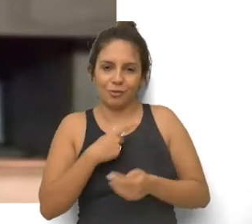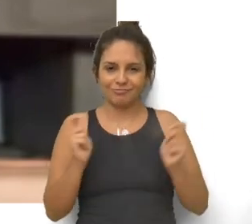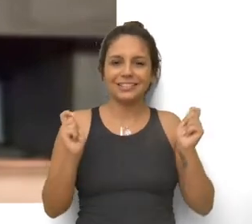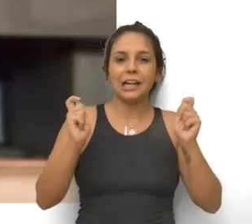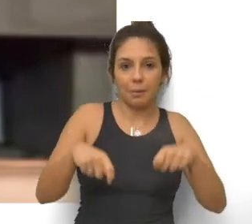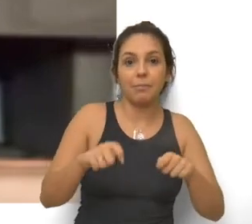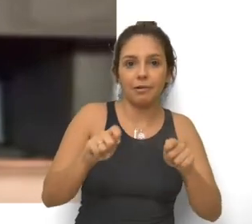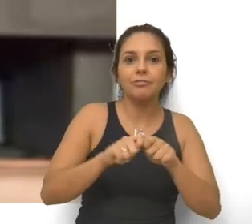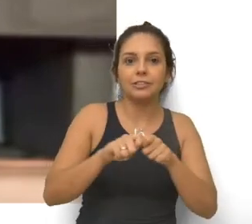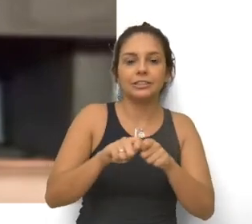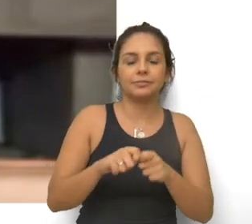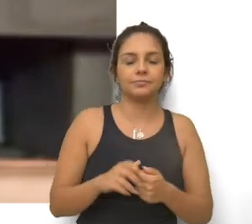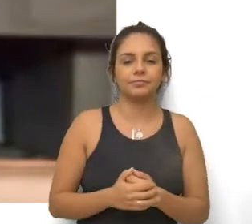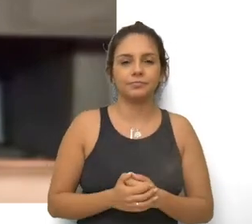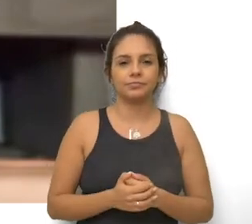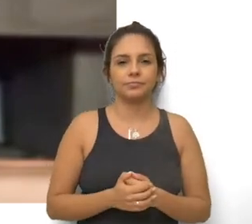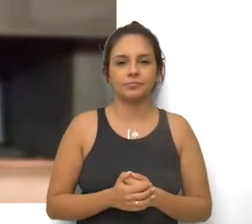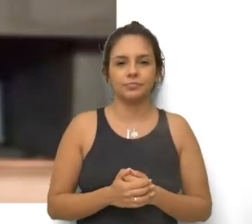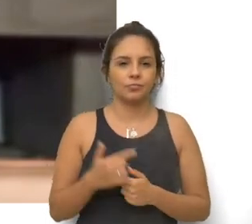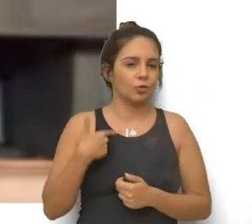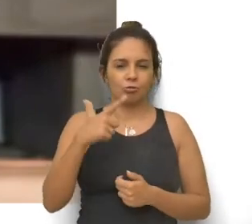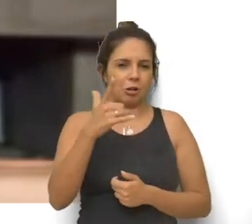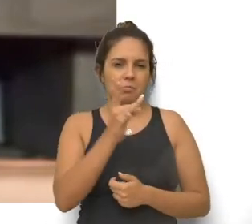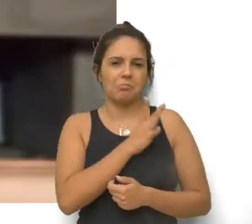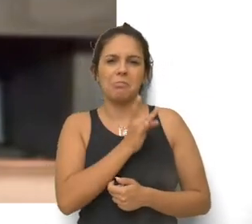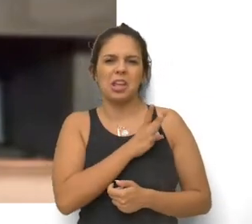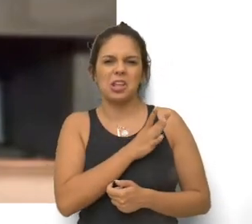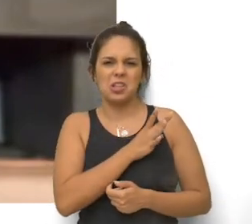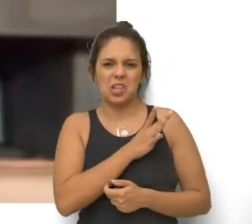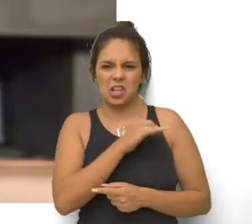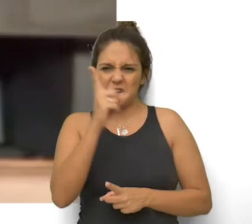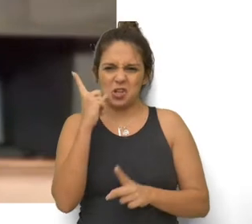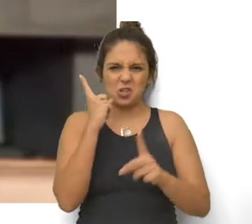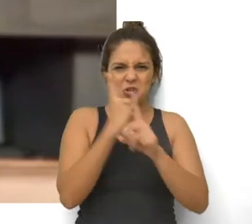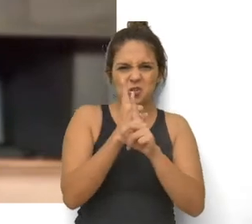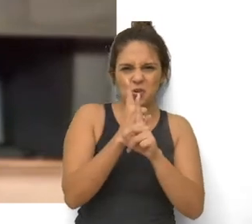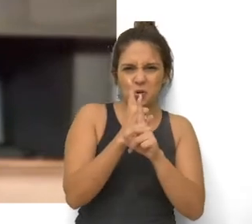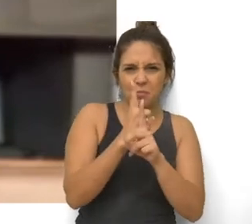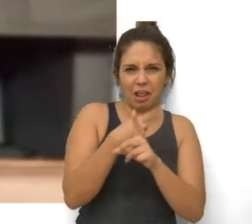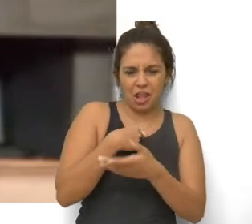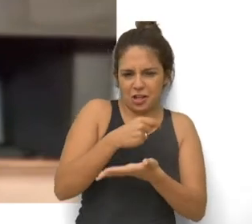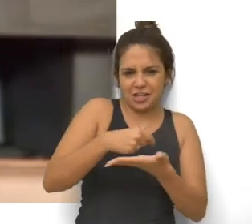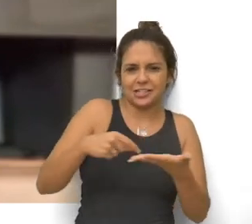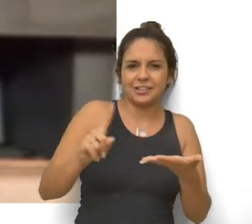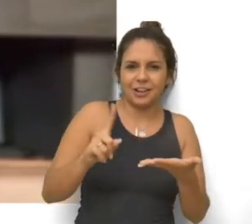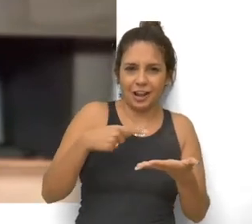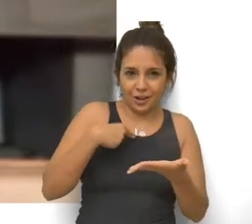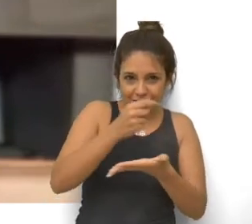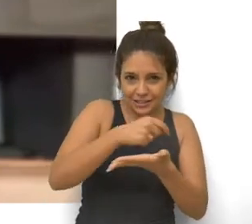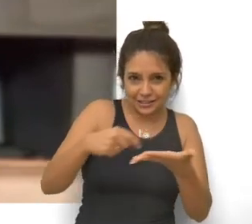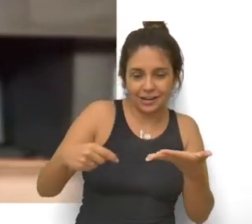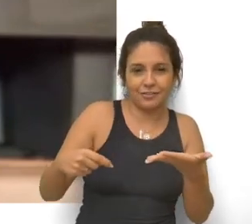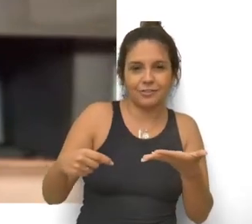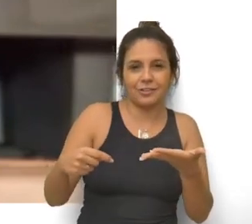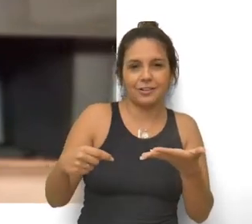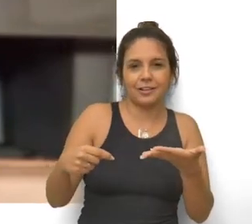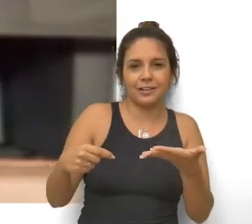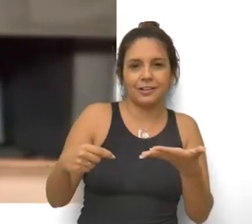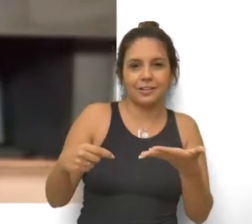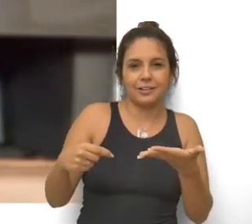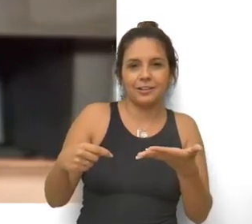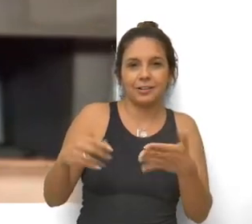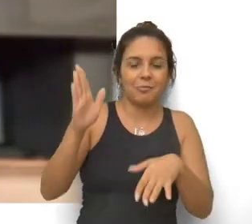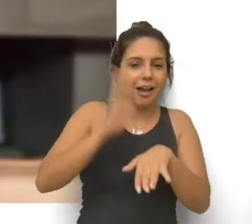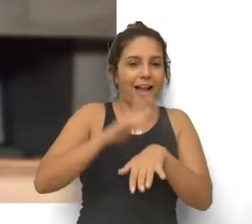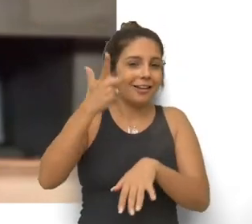de fazer. Eu não tenho mais medo que alguém descubra que eu não sou uma escritora. Escrever, para mim, ficou